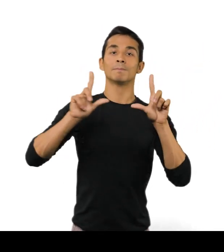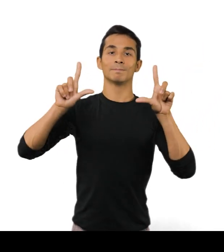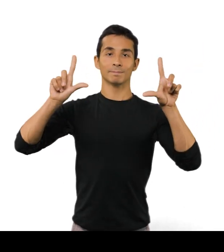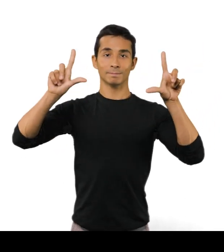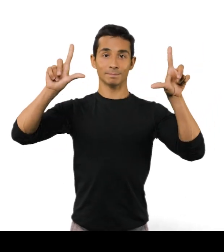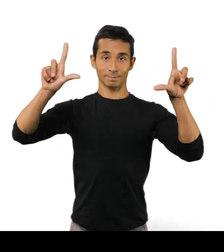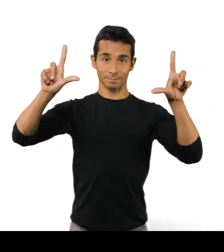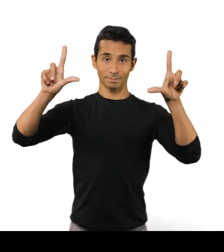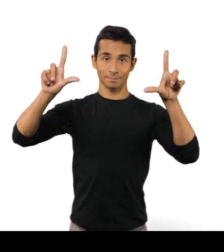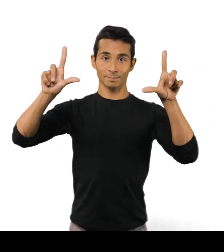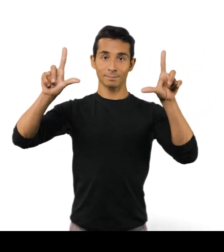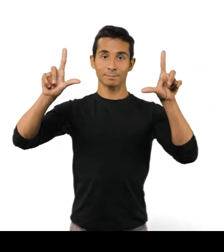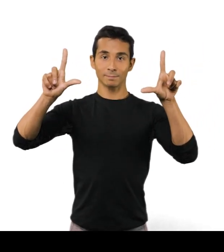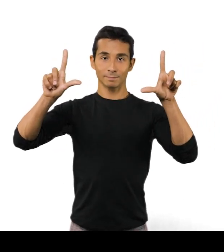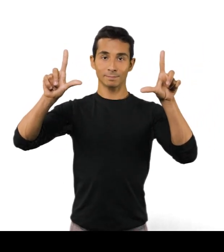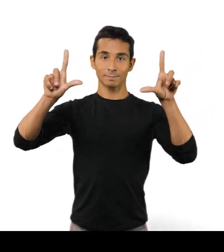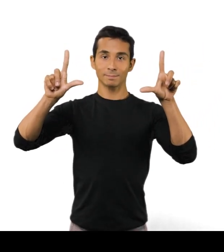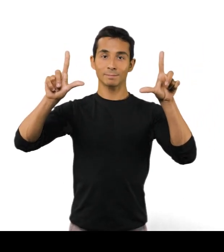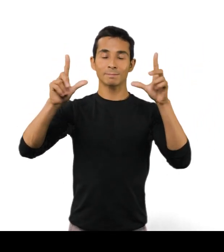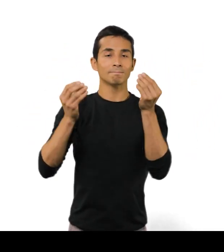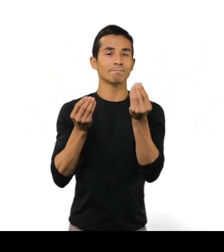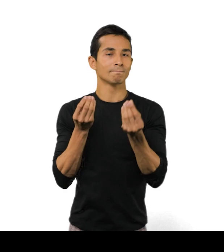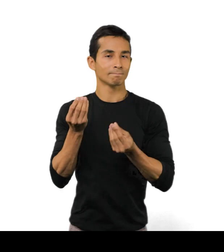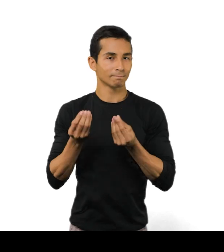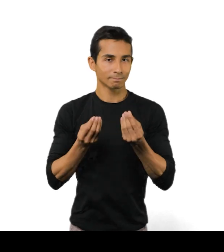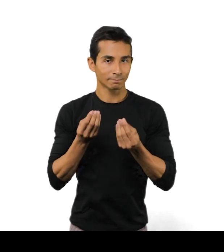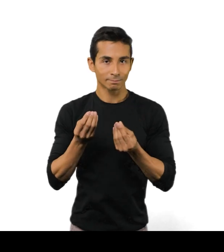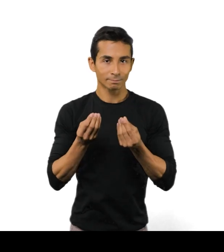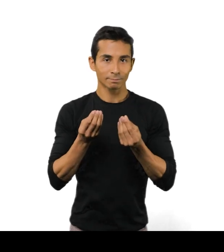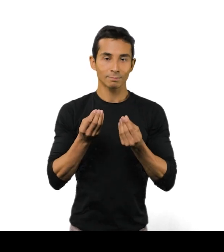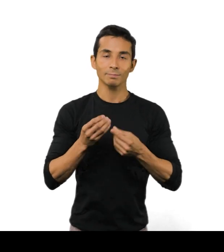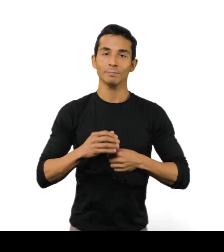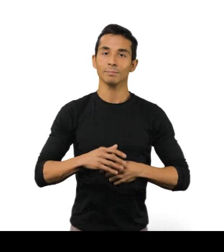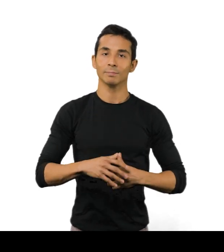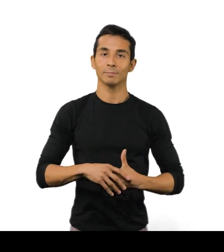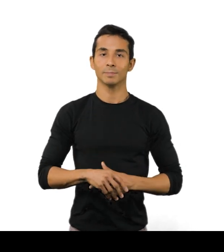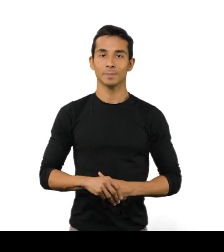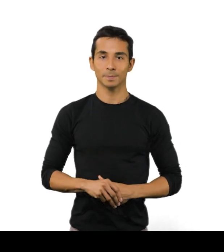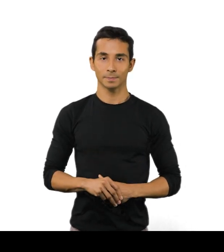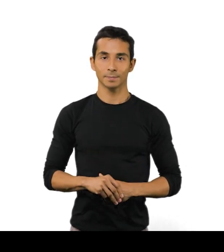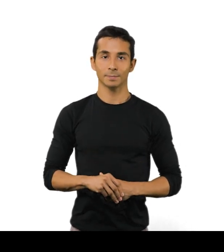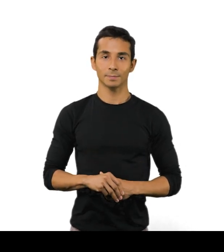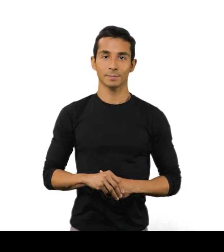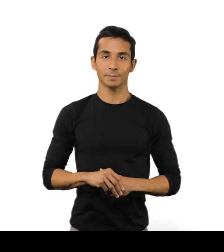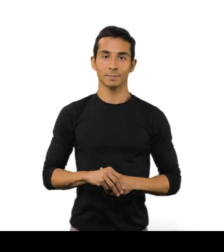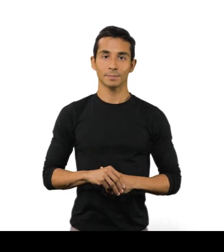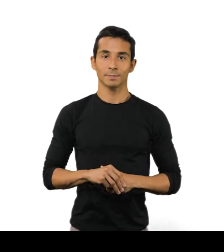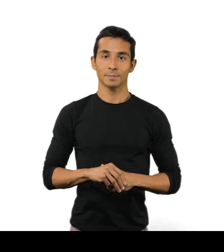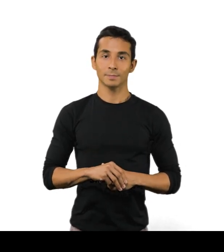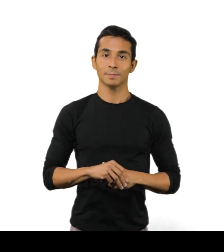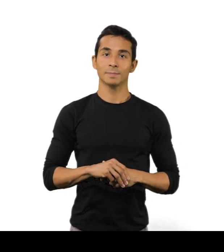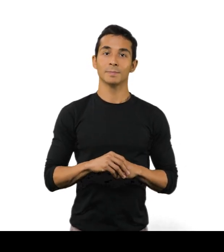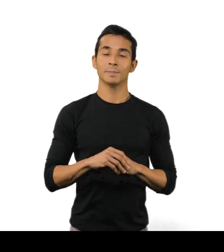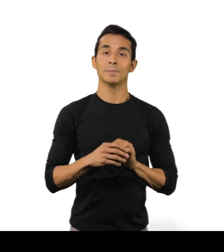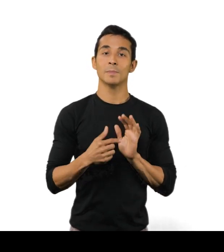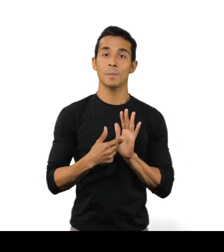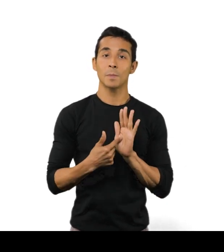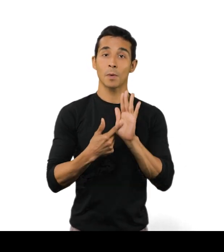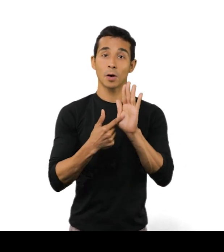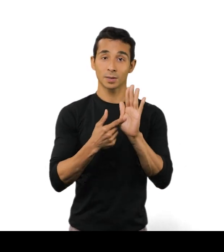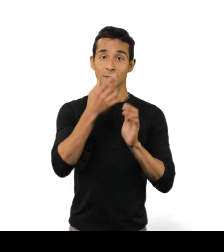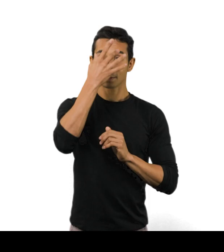obra, Me-Oni 5, Pintura Facial 5, no centro e acima,